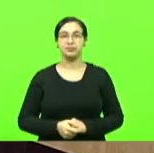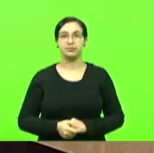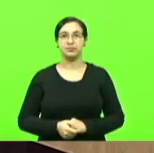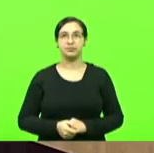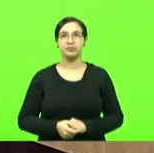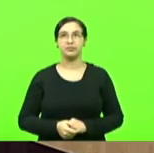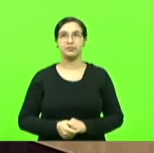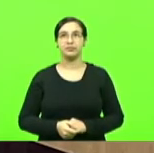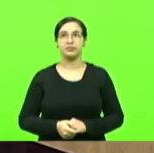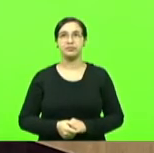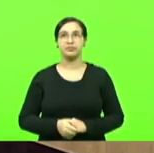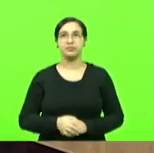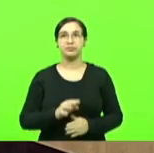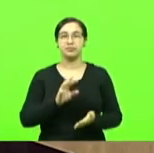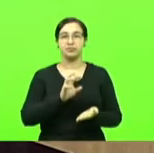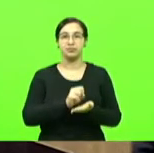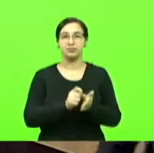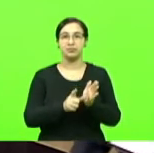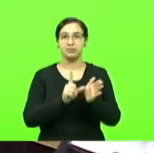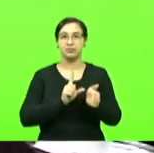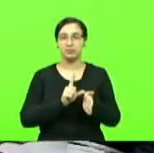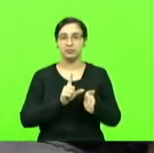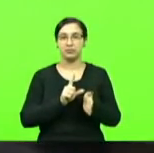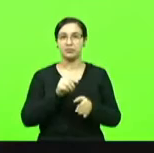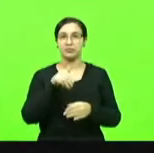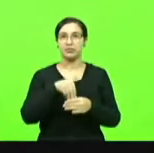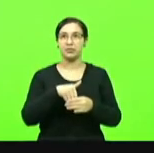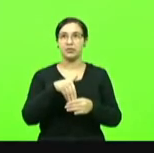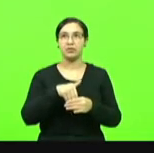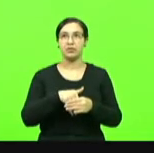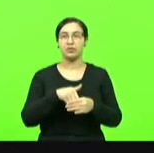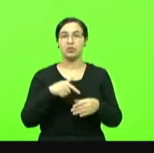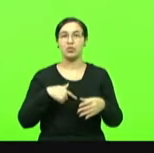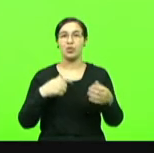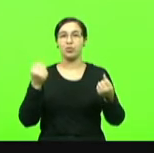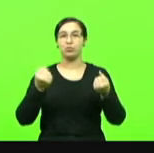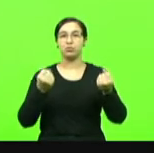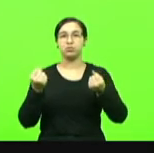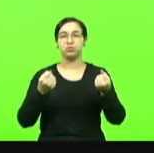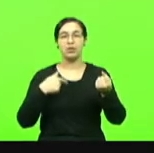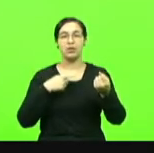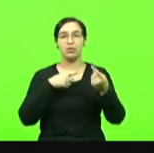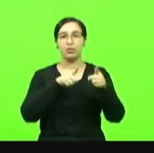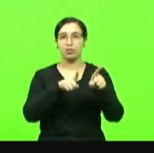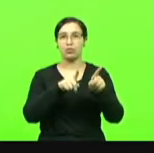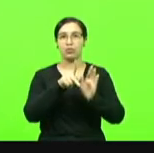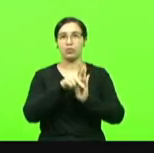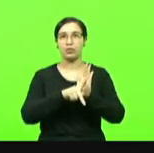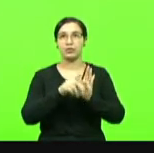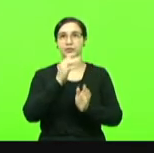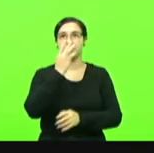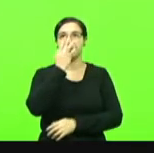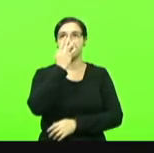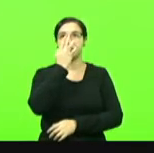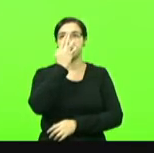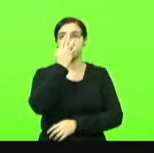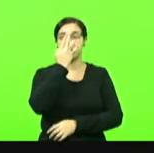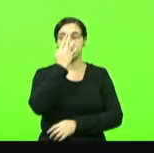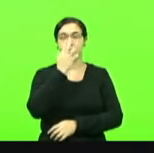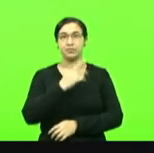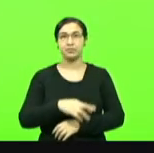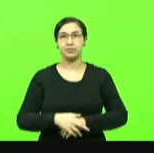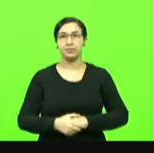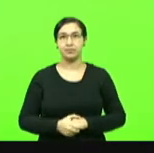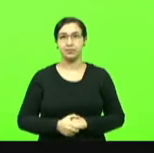Já quero registrar e antecipar o meu voto, presidente, que eu estou em trânsito, o meu voto é contrário. Deputado Rodrigo Minotto